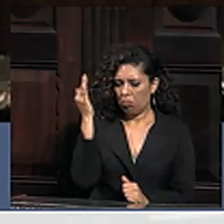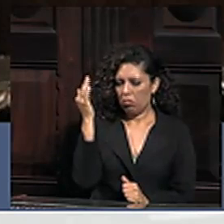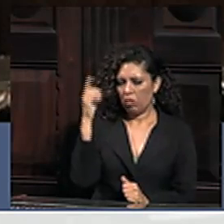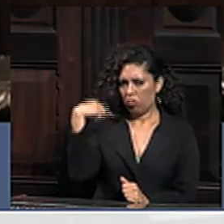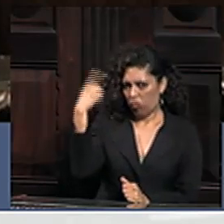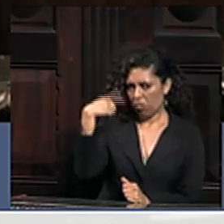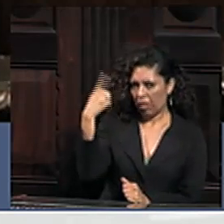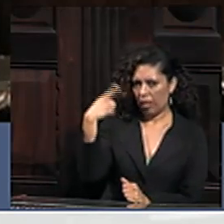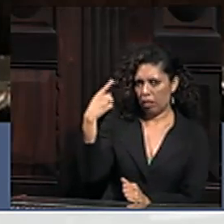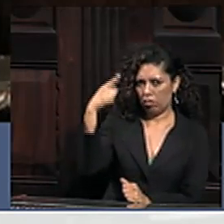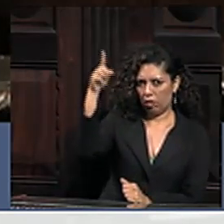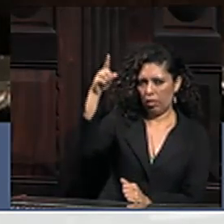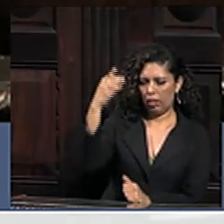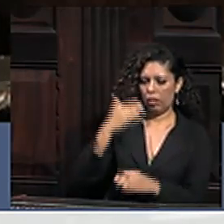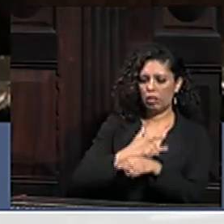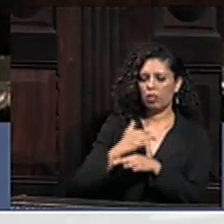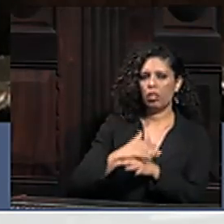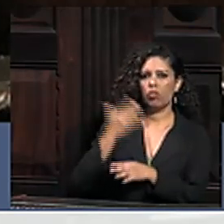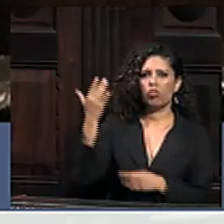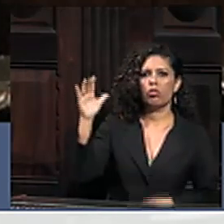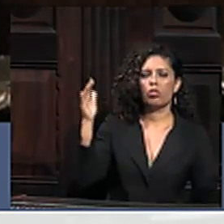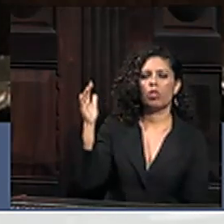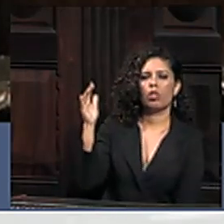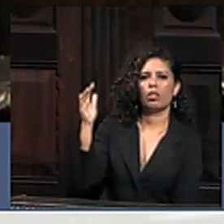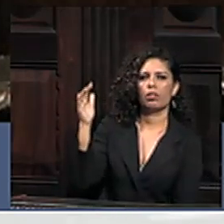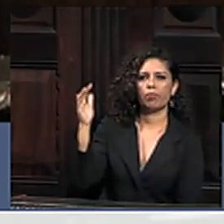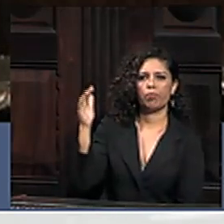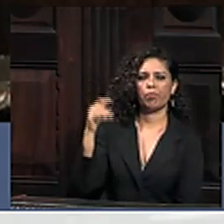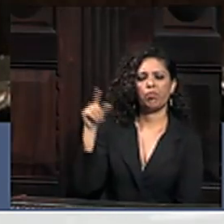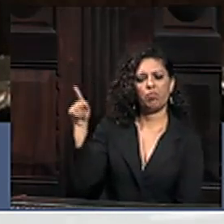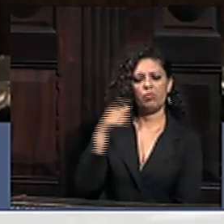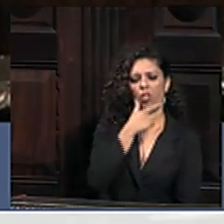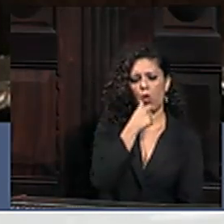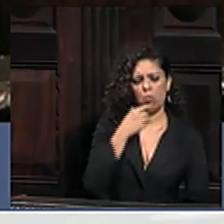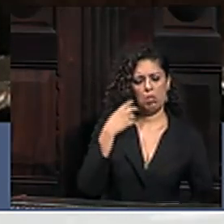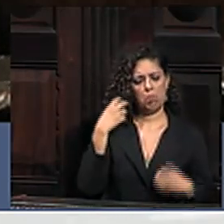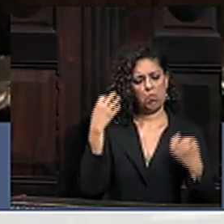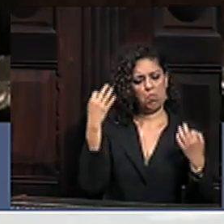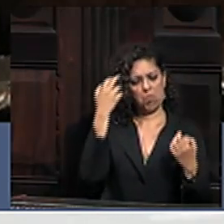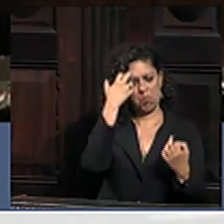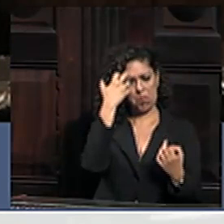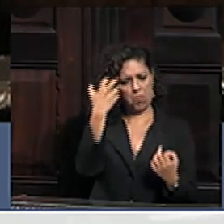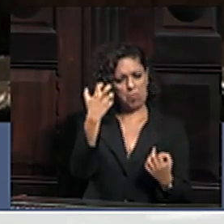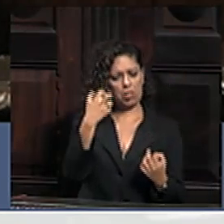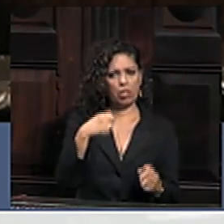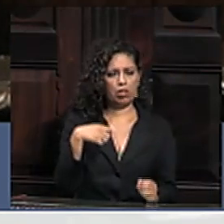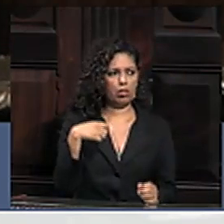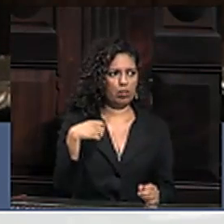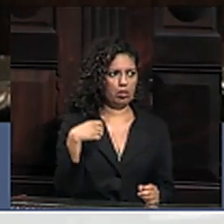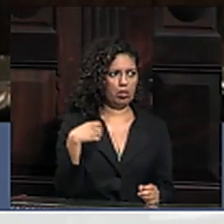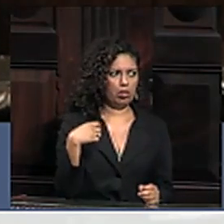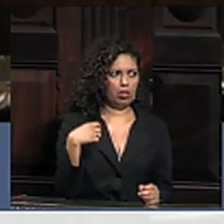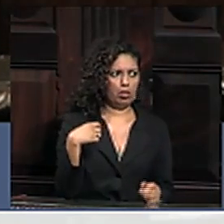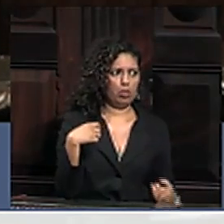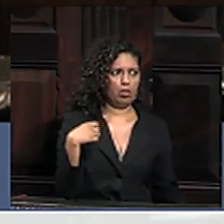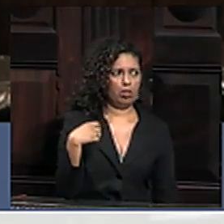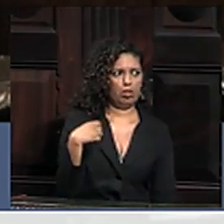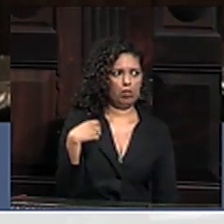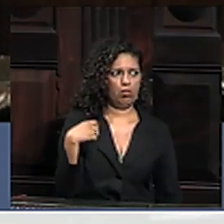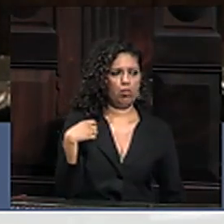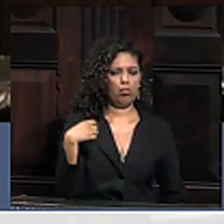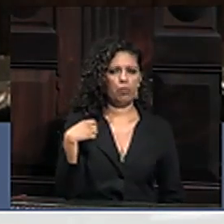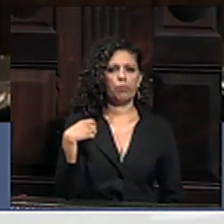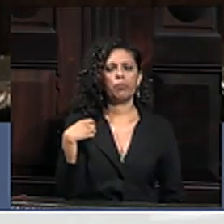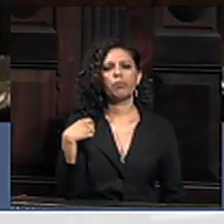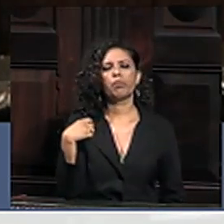Bruno Ribeiro, gestor dedicado, diligente, probo, sofre uma